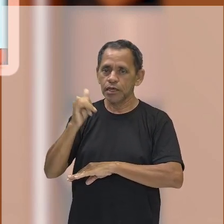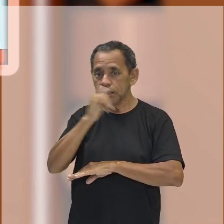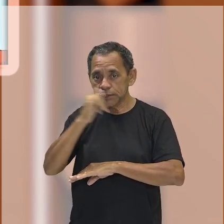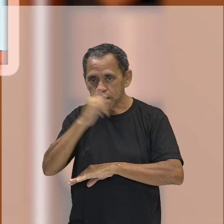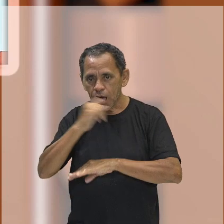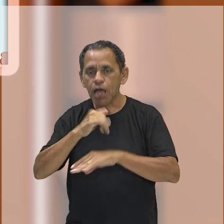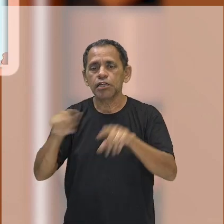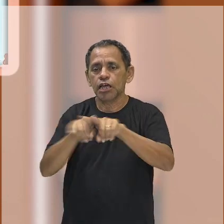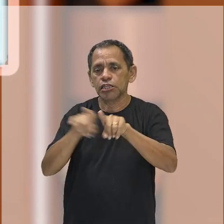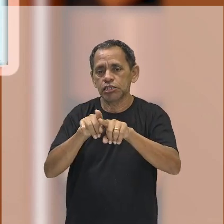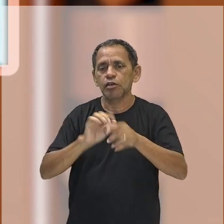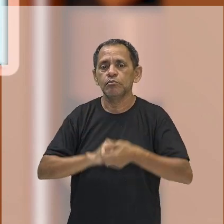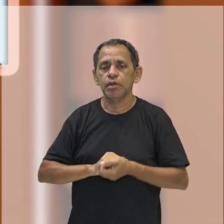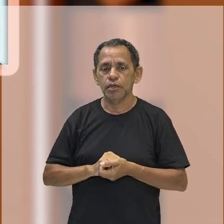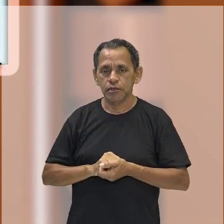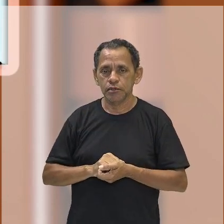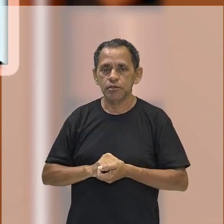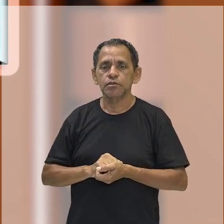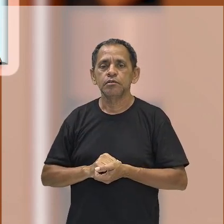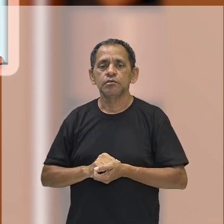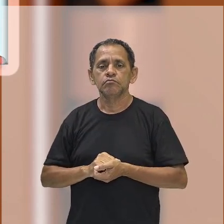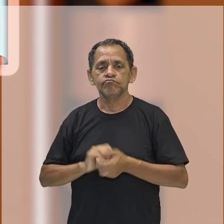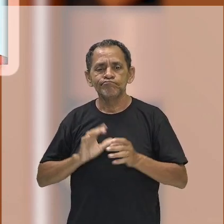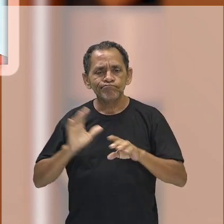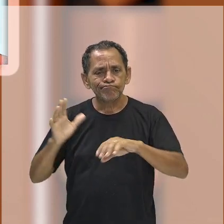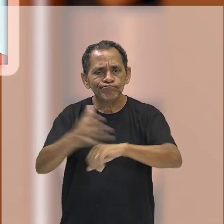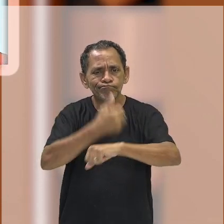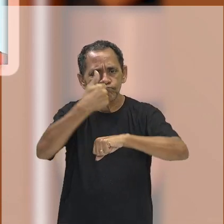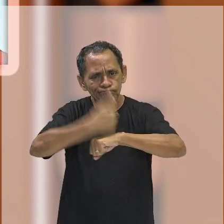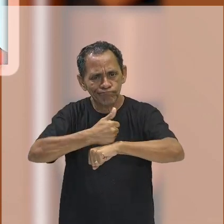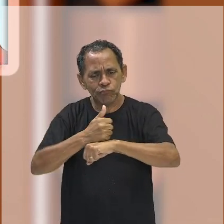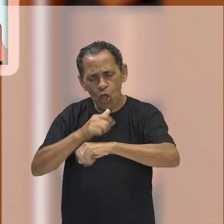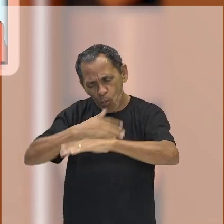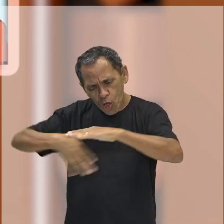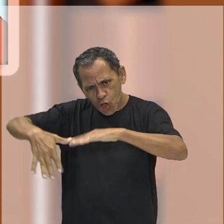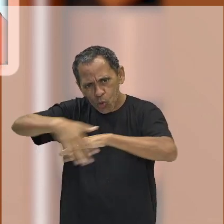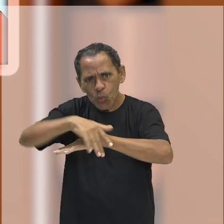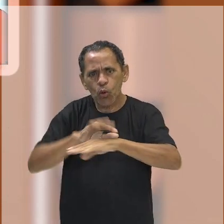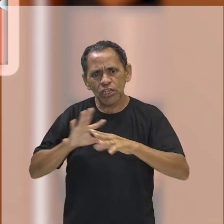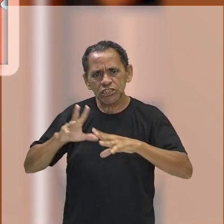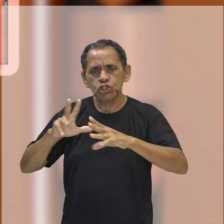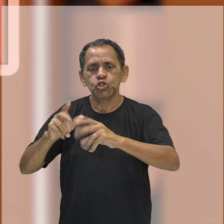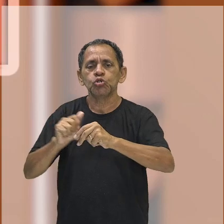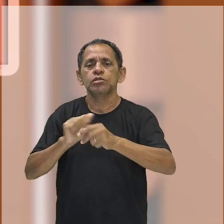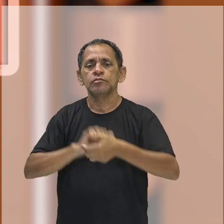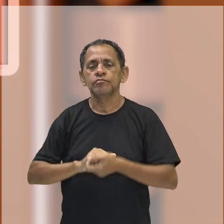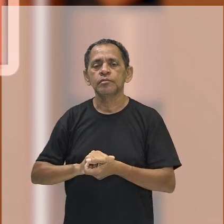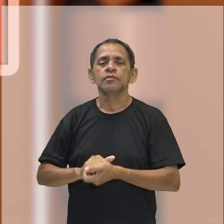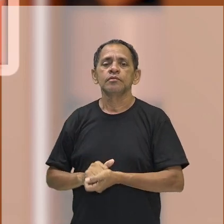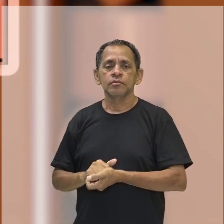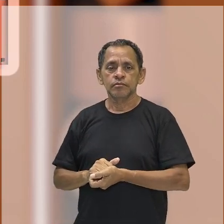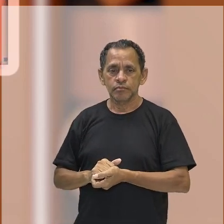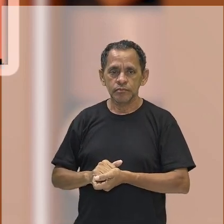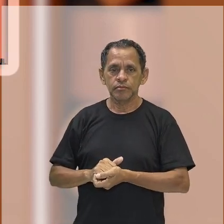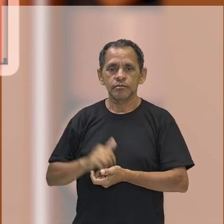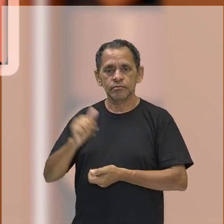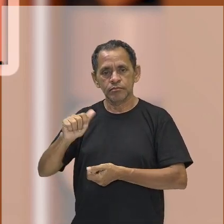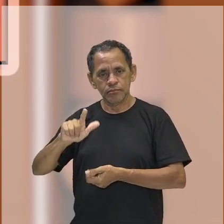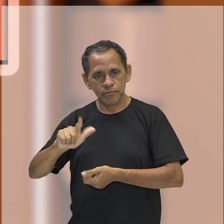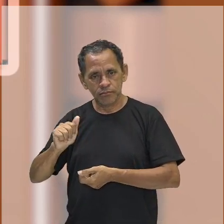de dominar praticamente toda a Península Ibérica. Liderados por Alarico, em